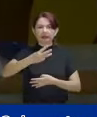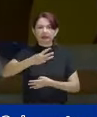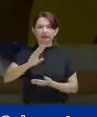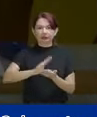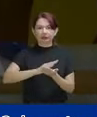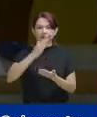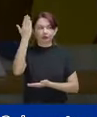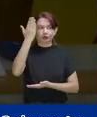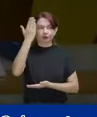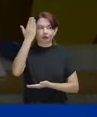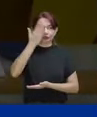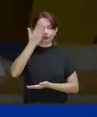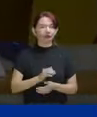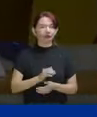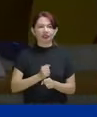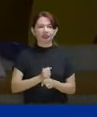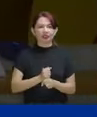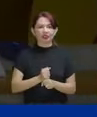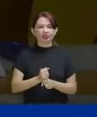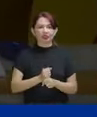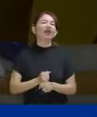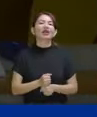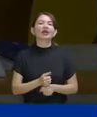prestação de anual.